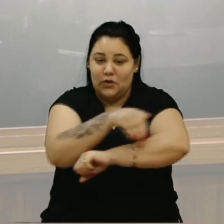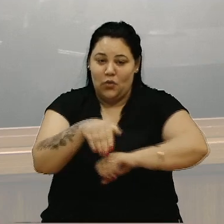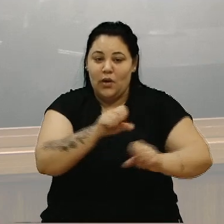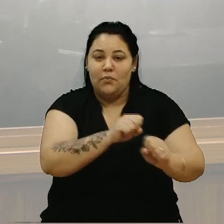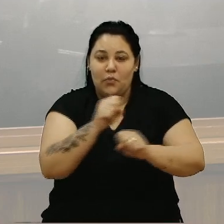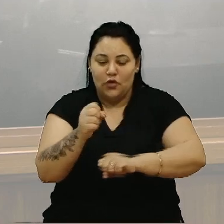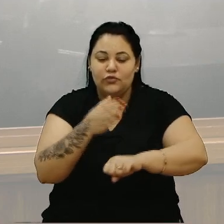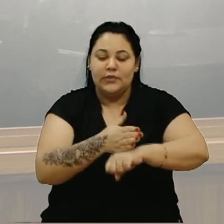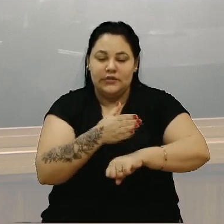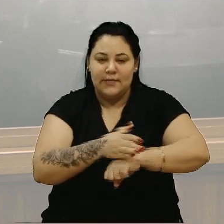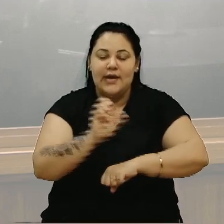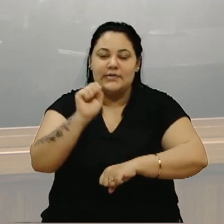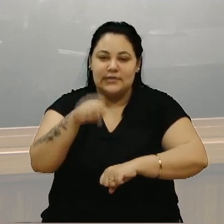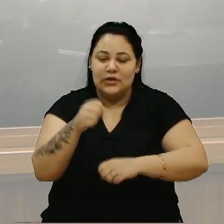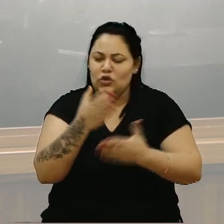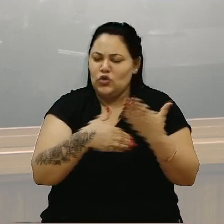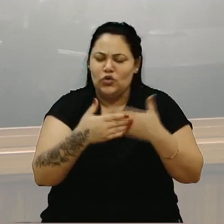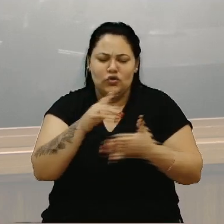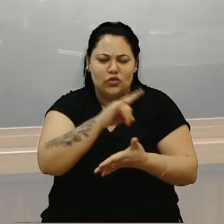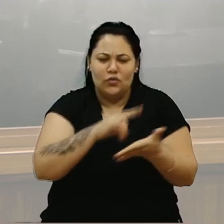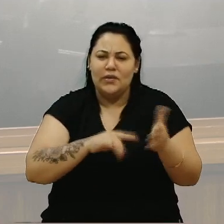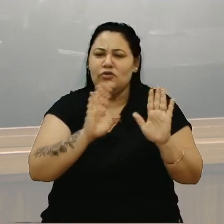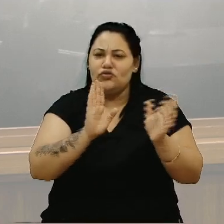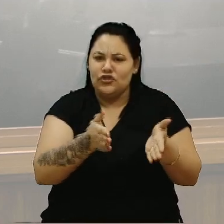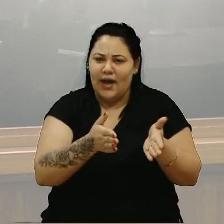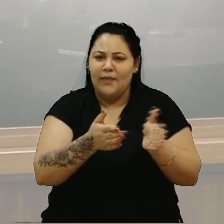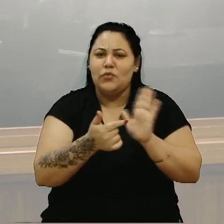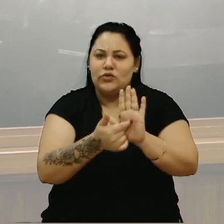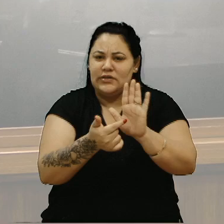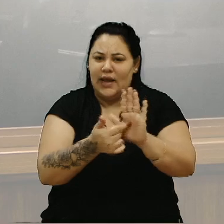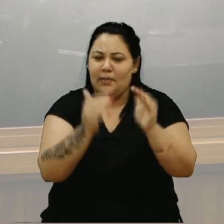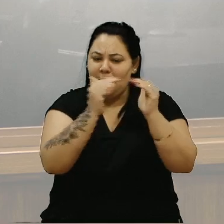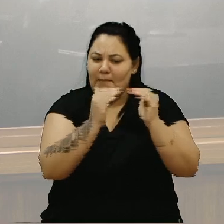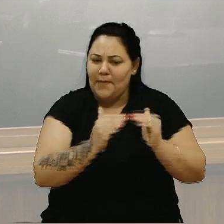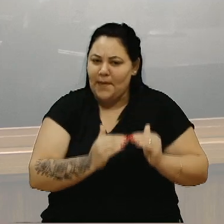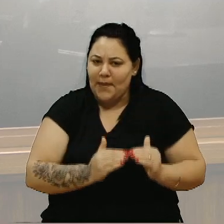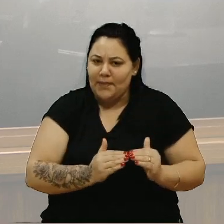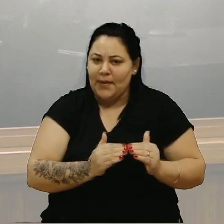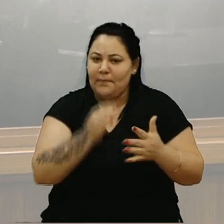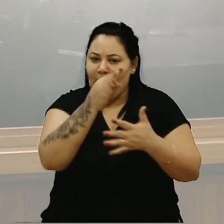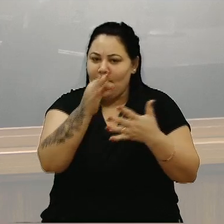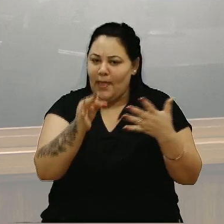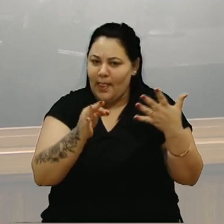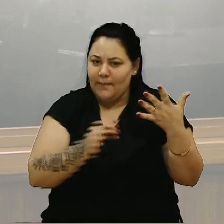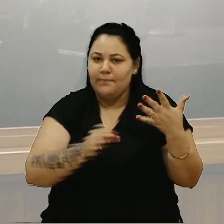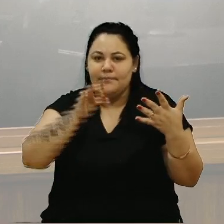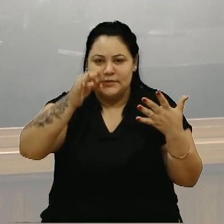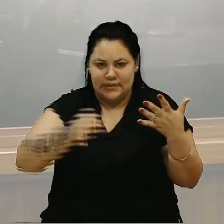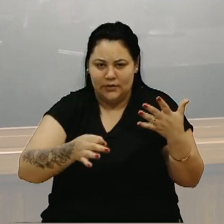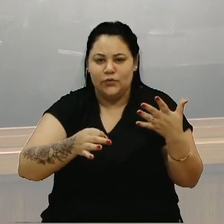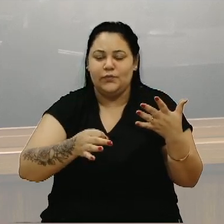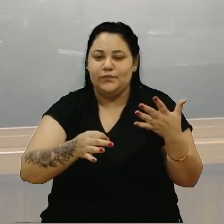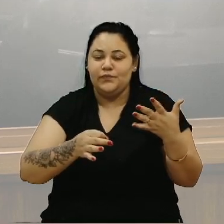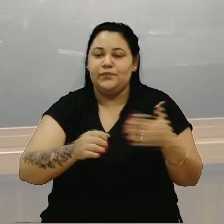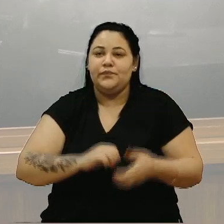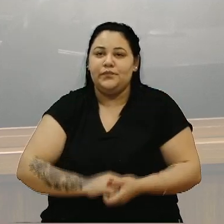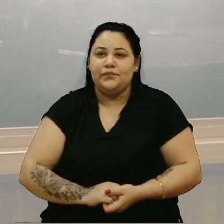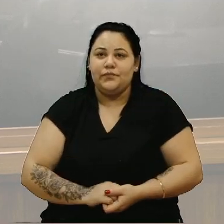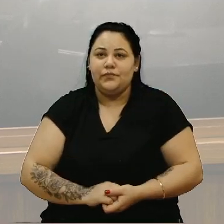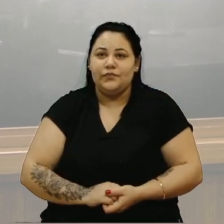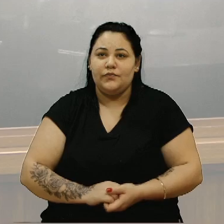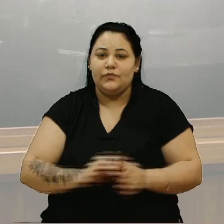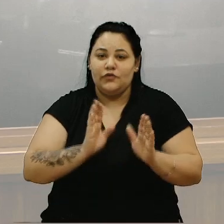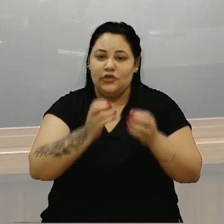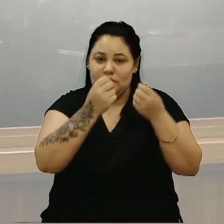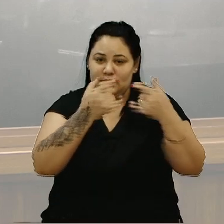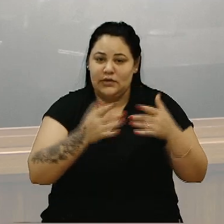documentos necessários foram apresentados e estão em conformidade com os requisitos legais para a denominação de vias públicas. Baixada a Comissão